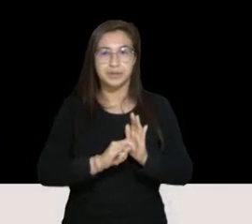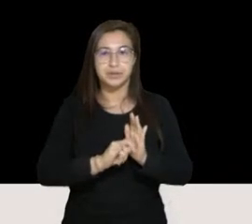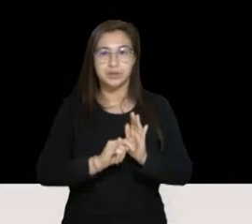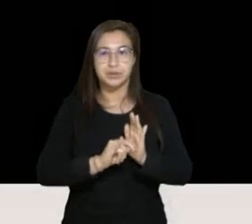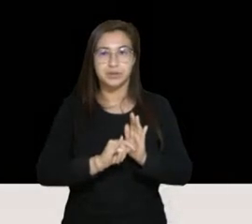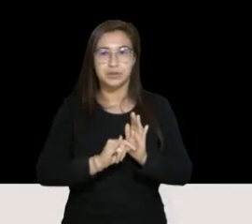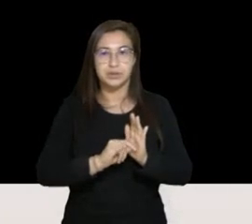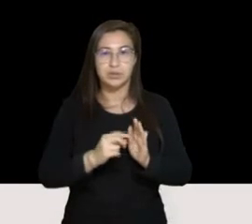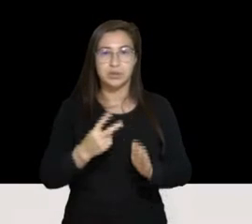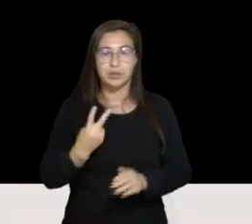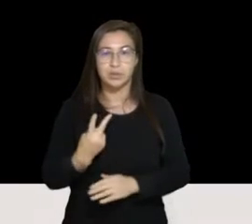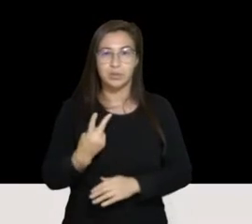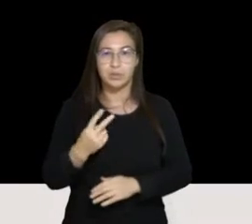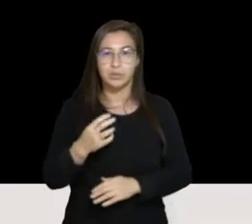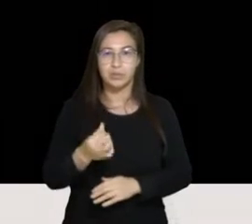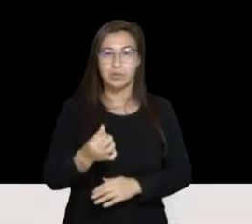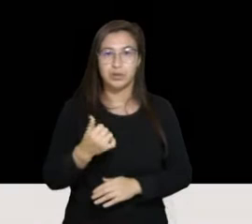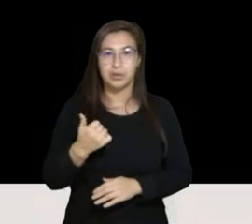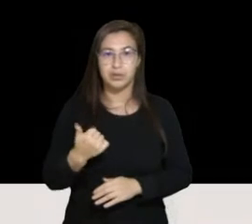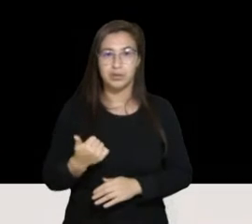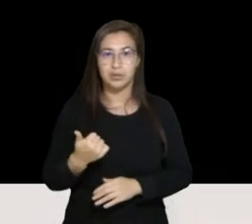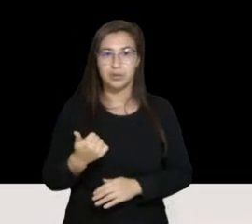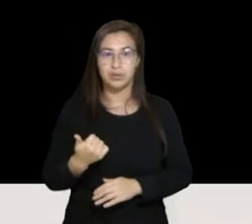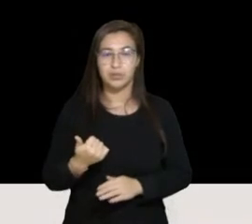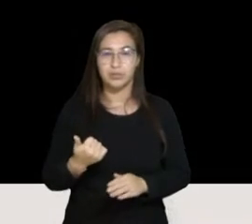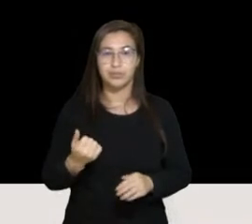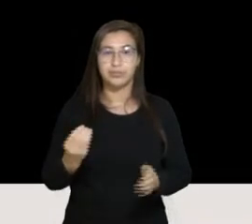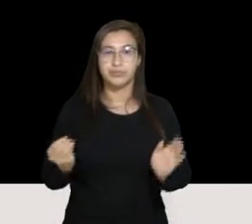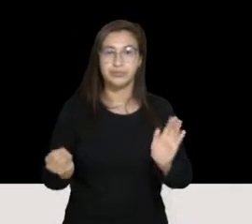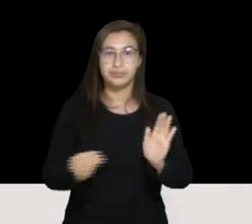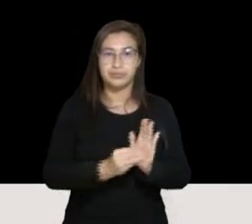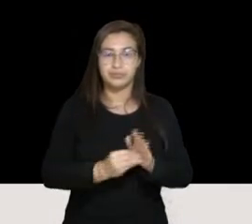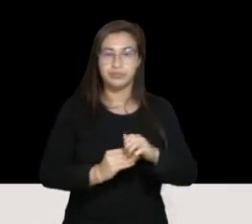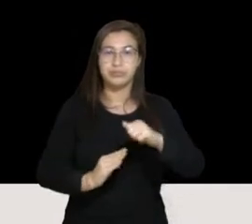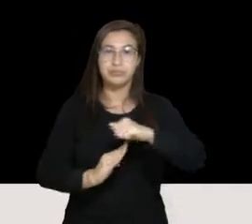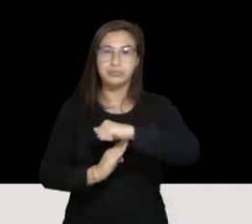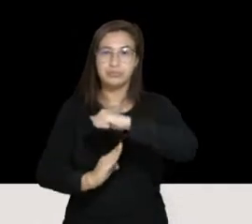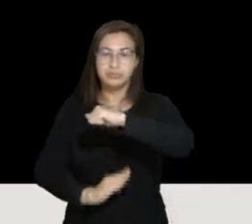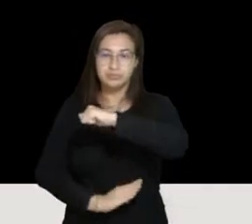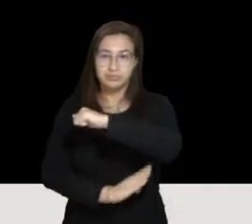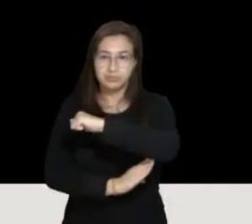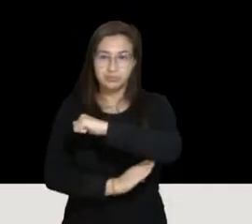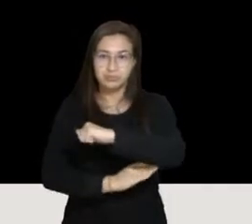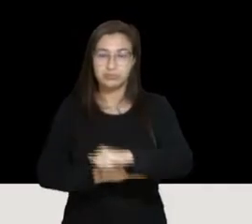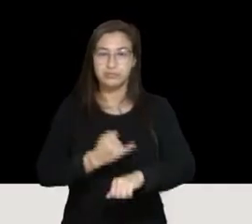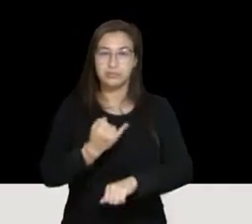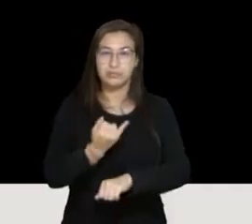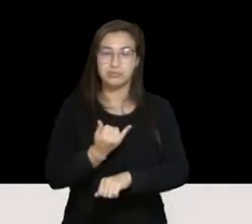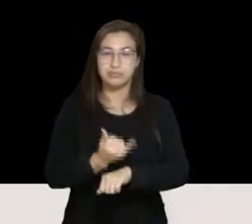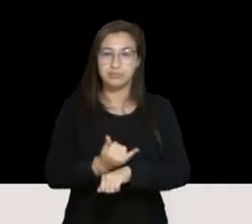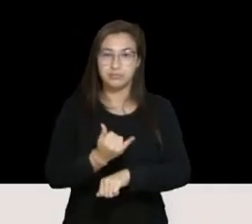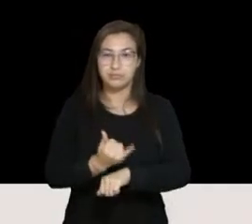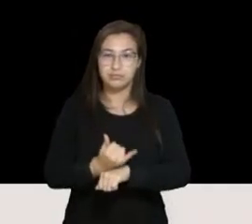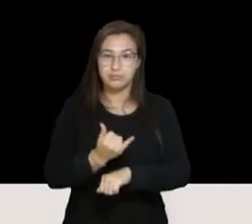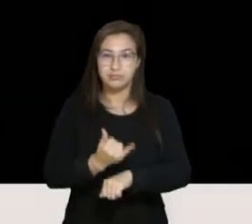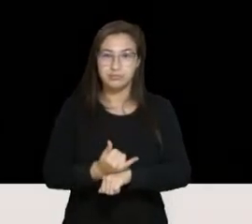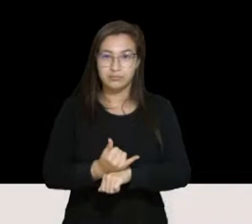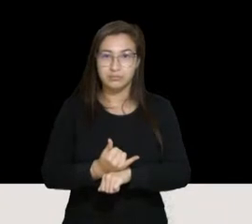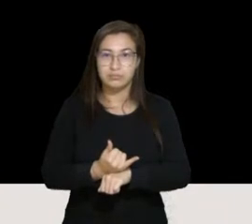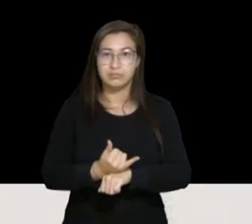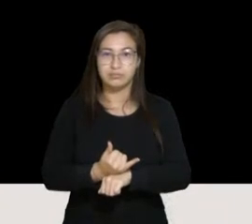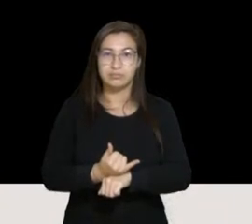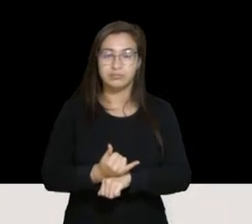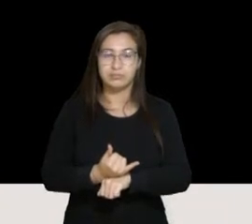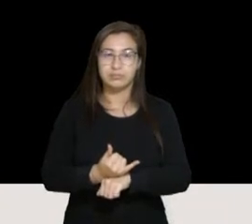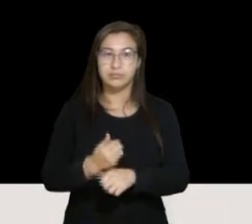que abrange a implantação de passarelas metálicas junto ao ponto ronco d'água